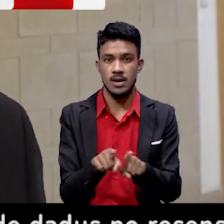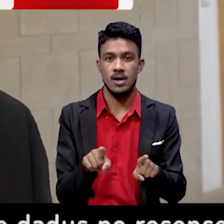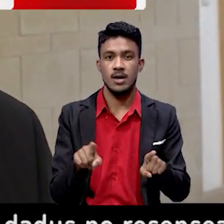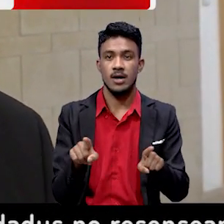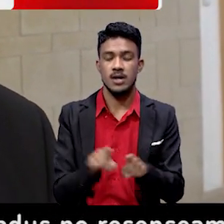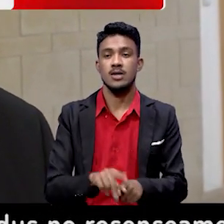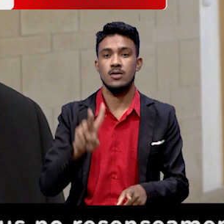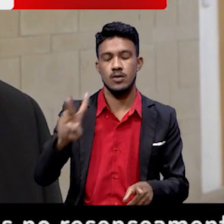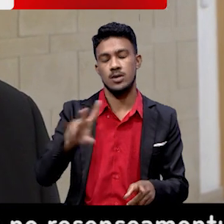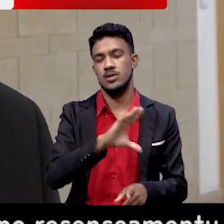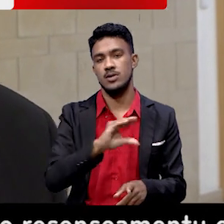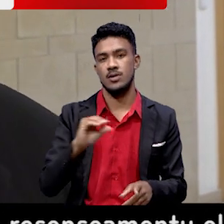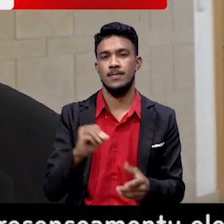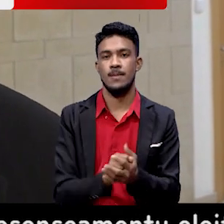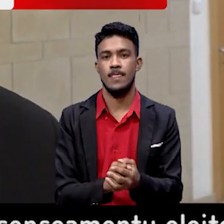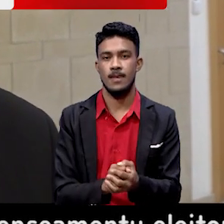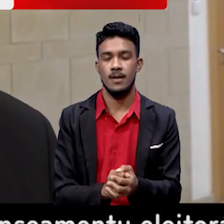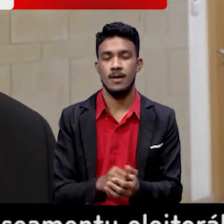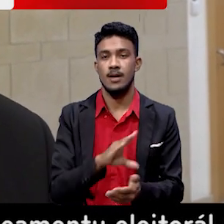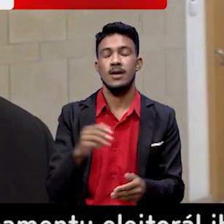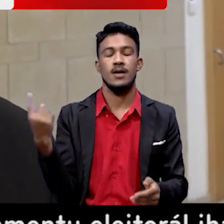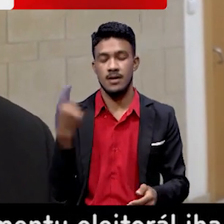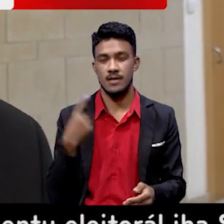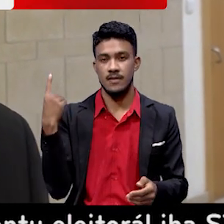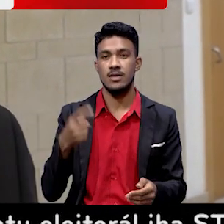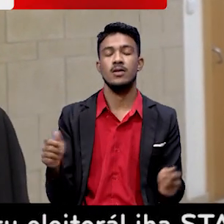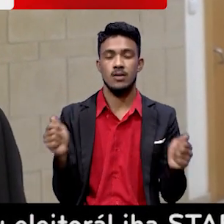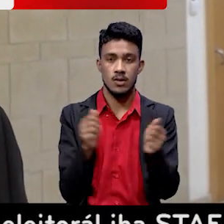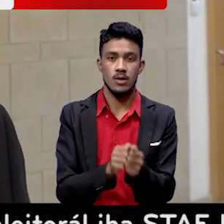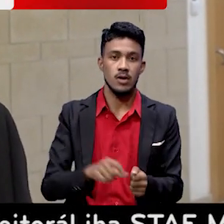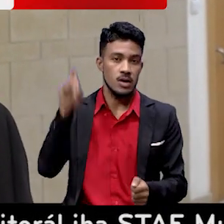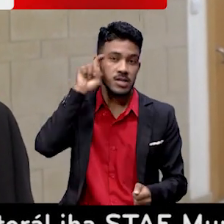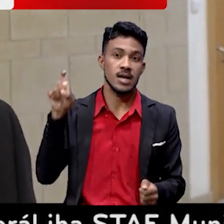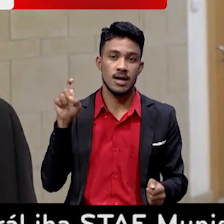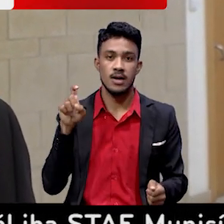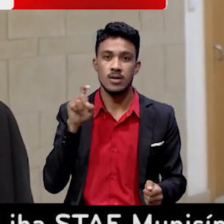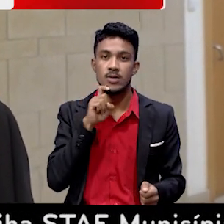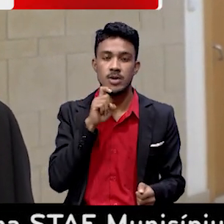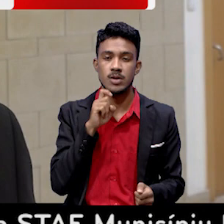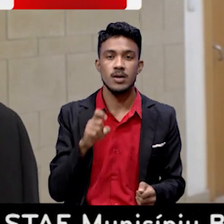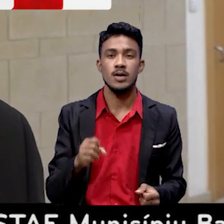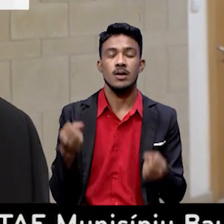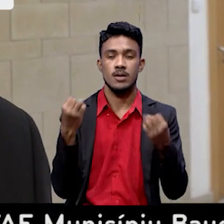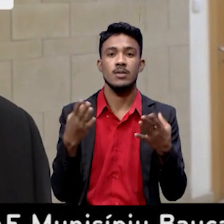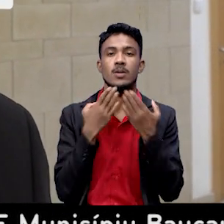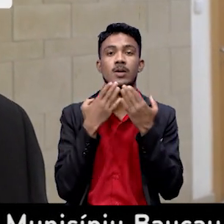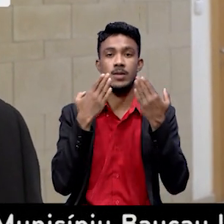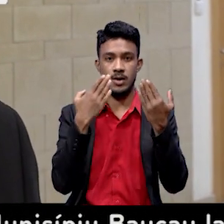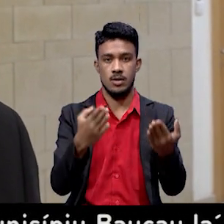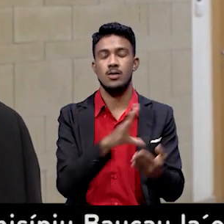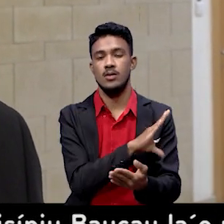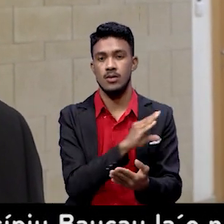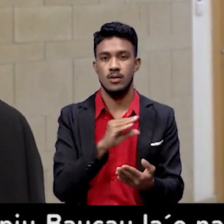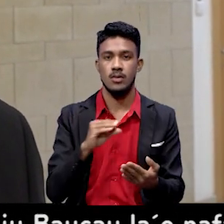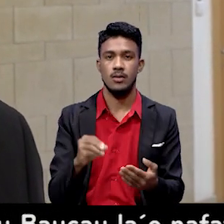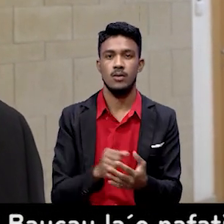duas missivas tu também do ex-presidente de Xanana Gusmão aqui muito que muito agradeço e que